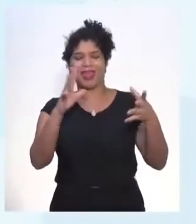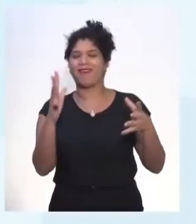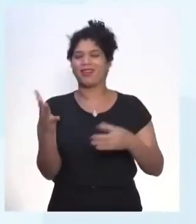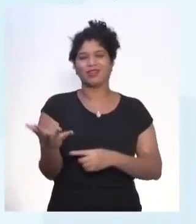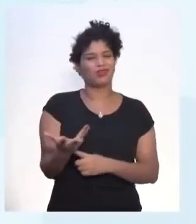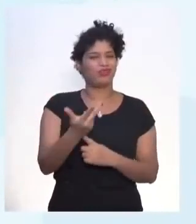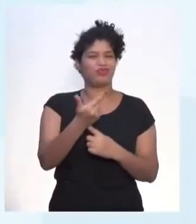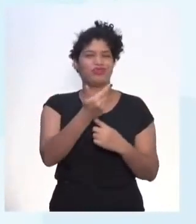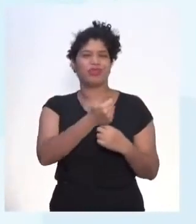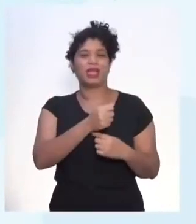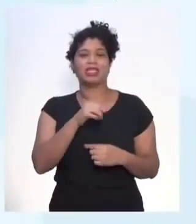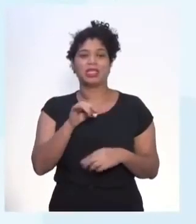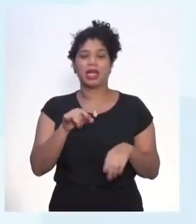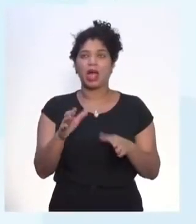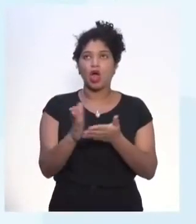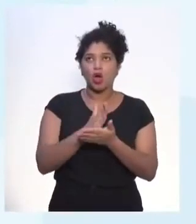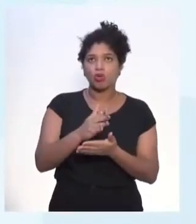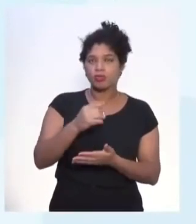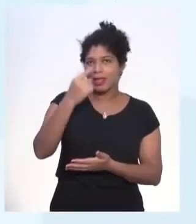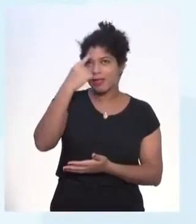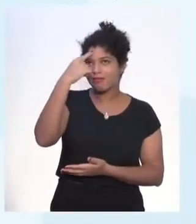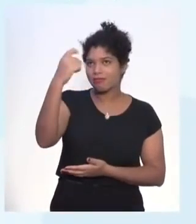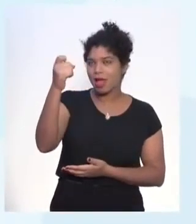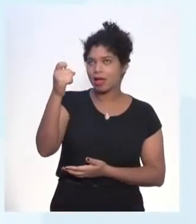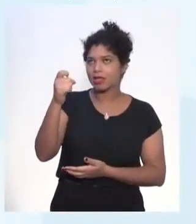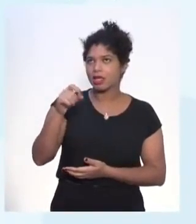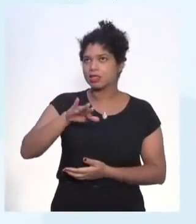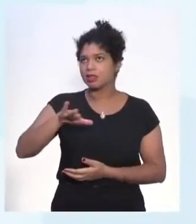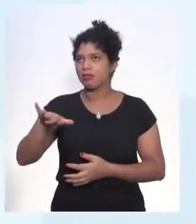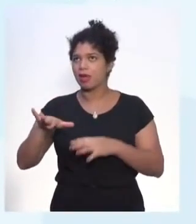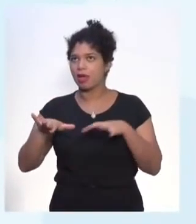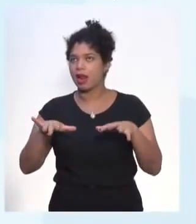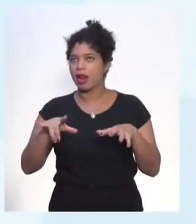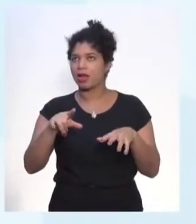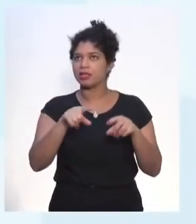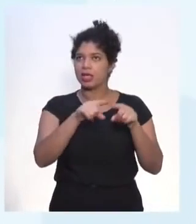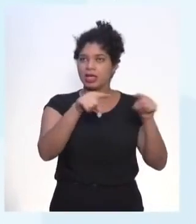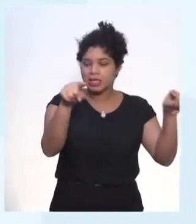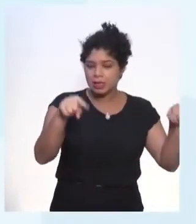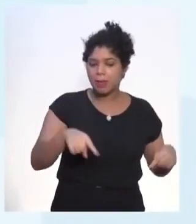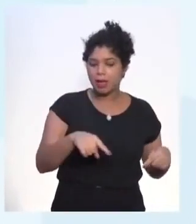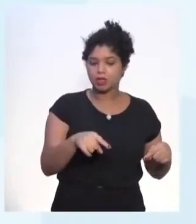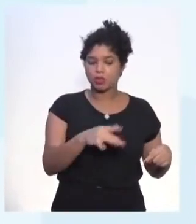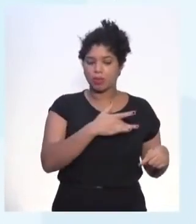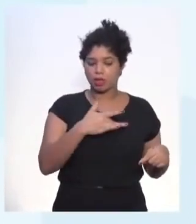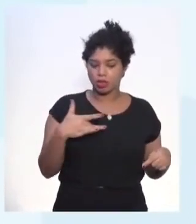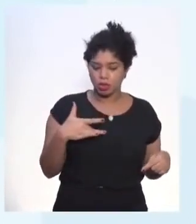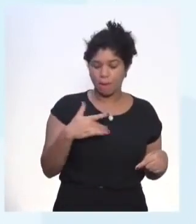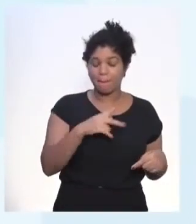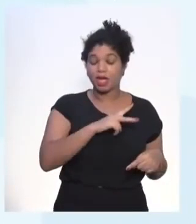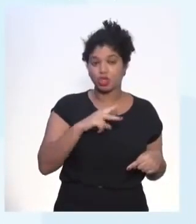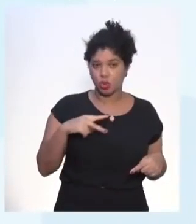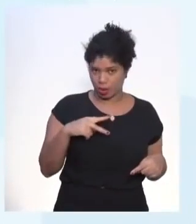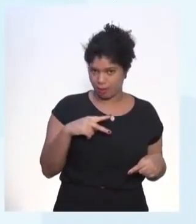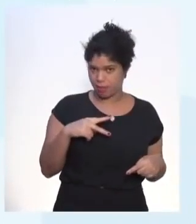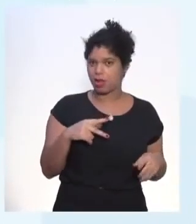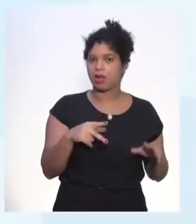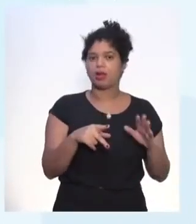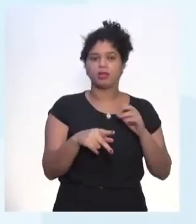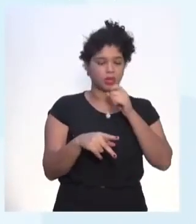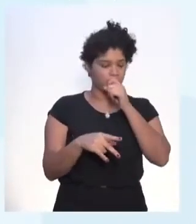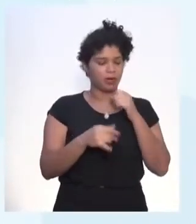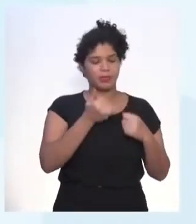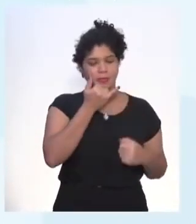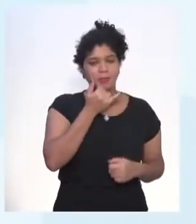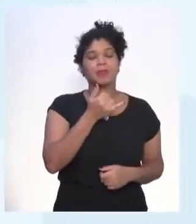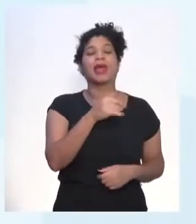de pensamento sugerissem a separação entre galerias e espaços públicos. Essa é uma das